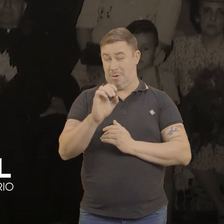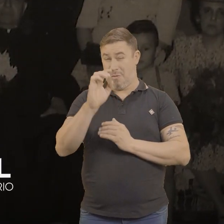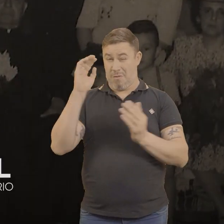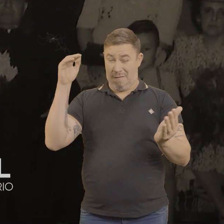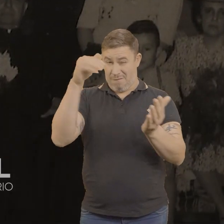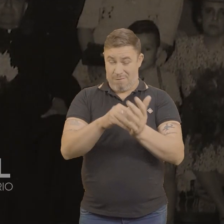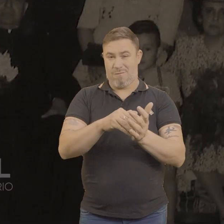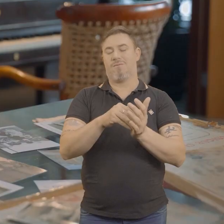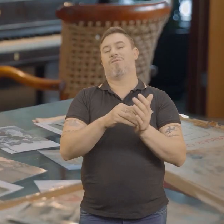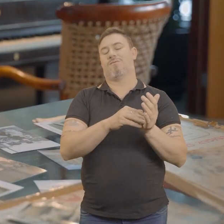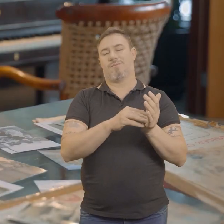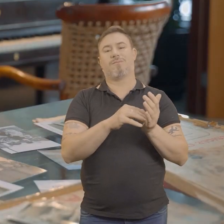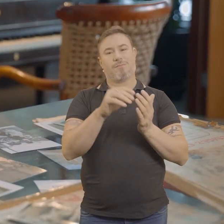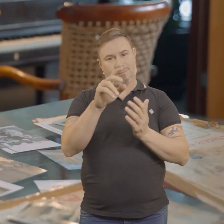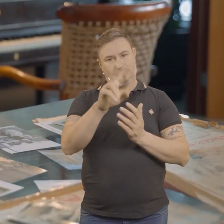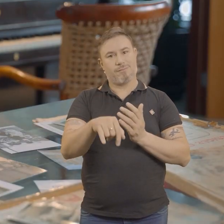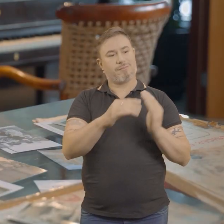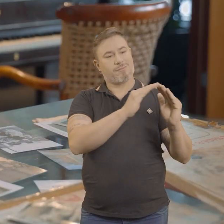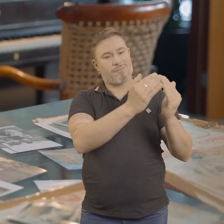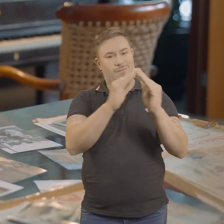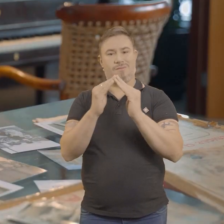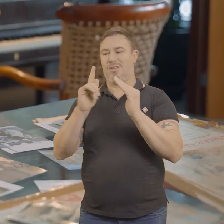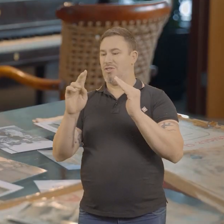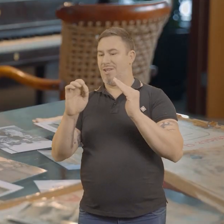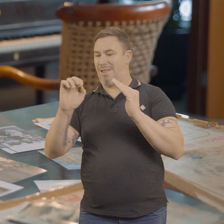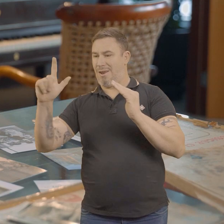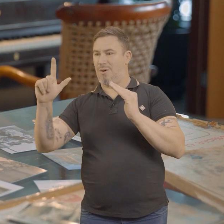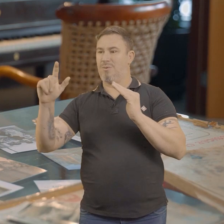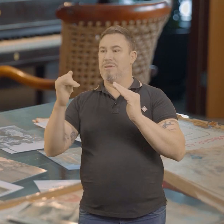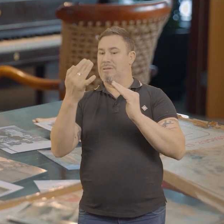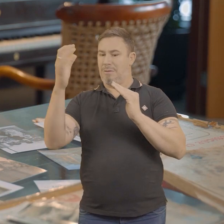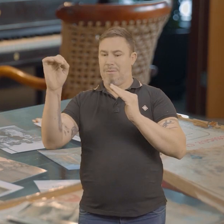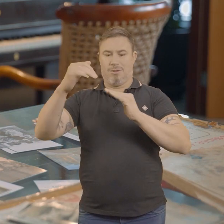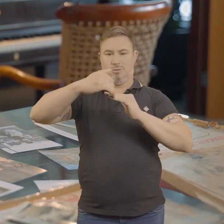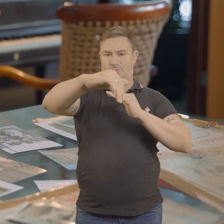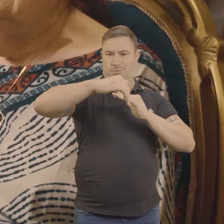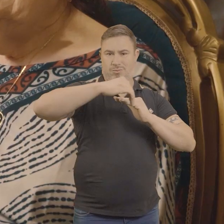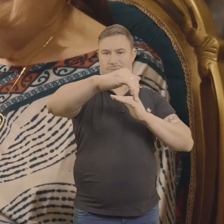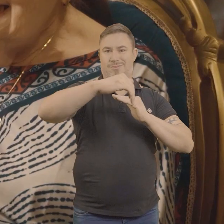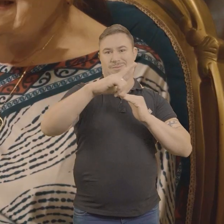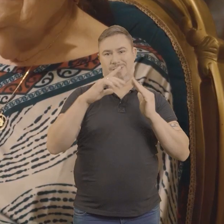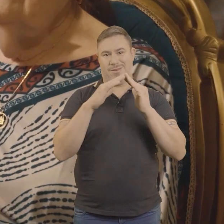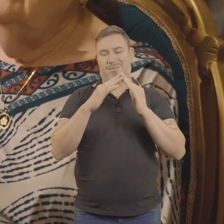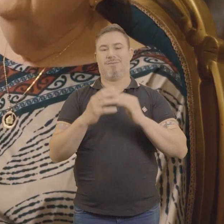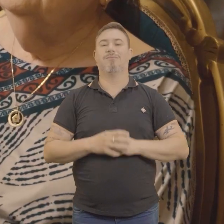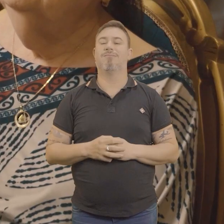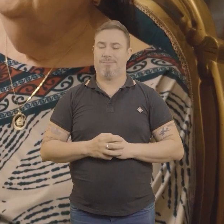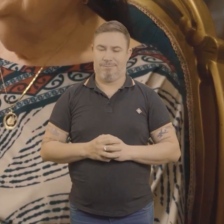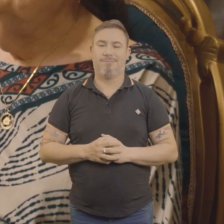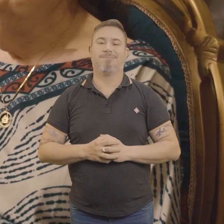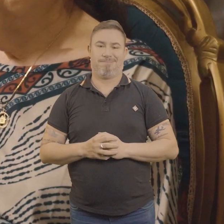vila, porque a vila General Sampaio, 24 de Maio, aí a Dona Branca morava ali. Esse foi